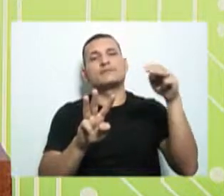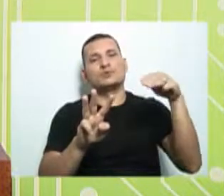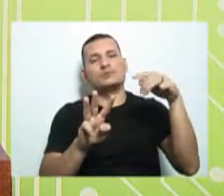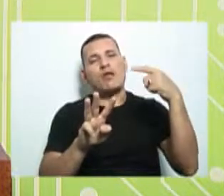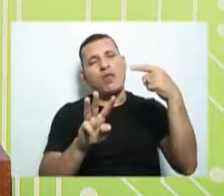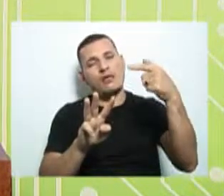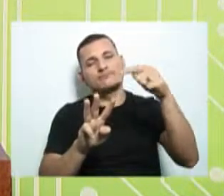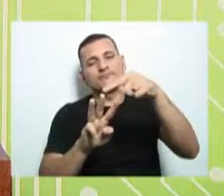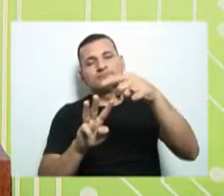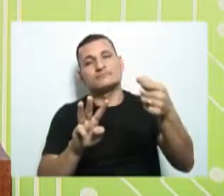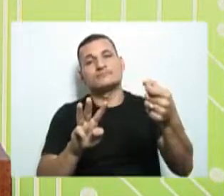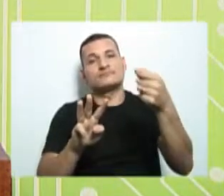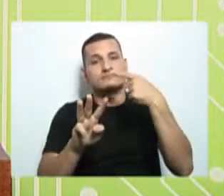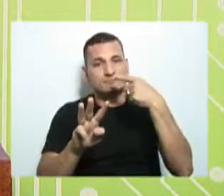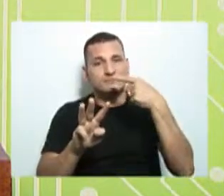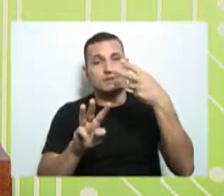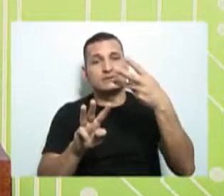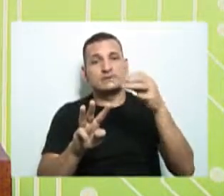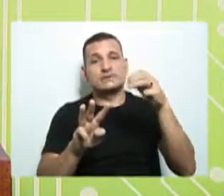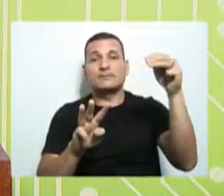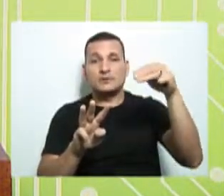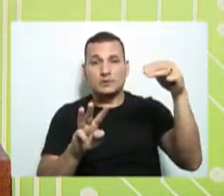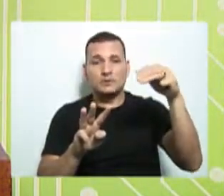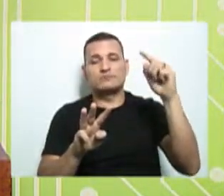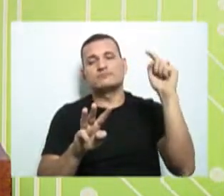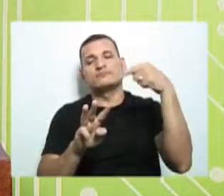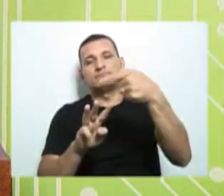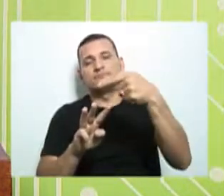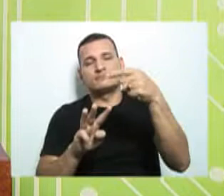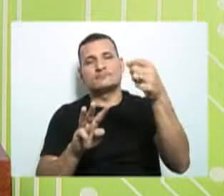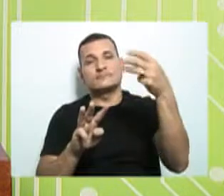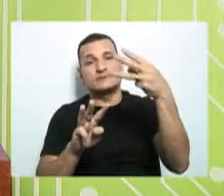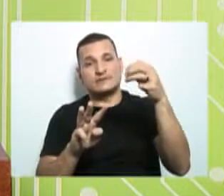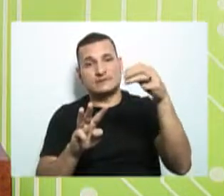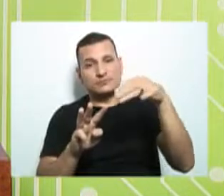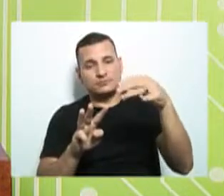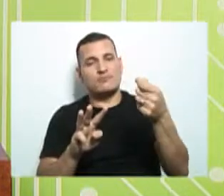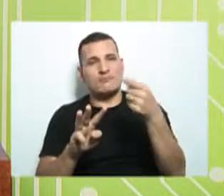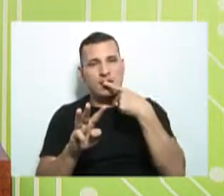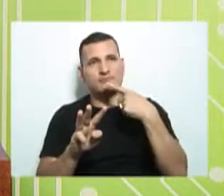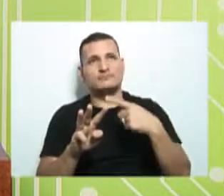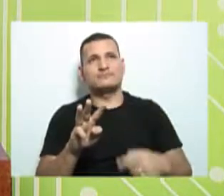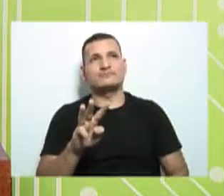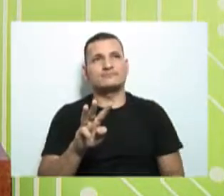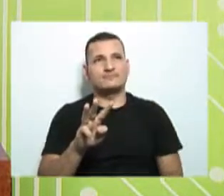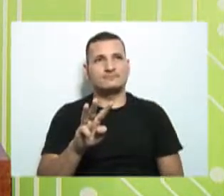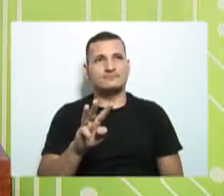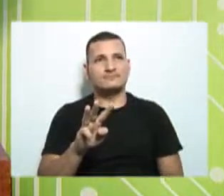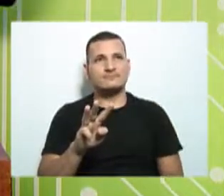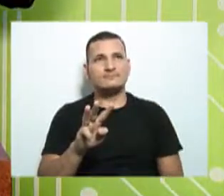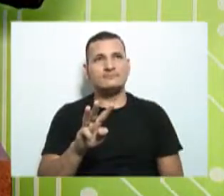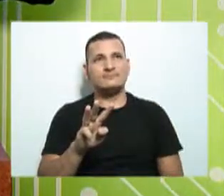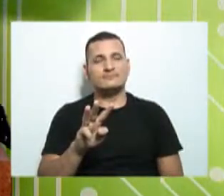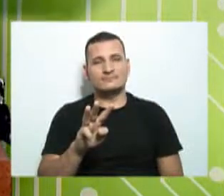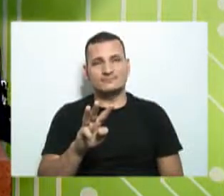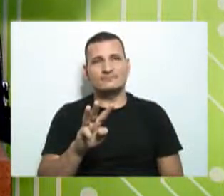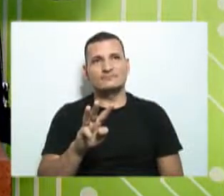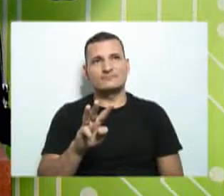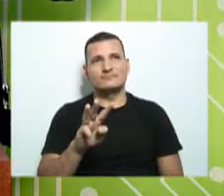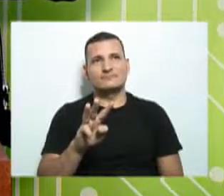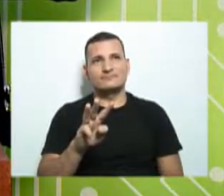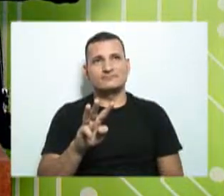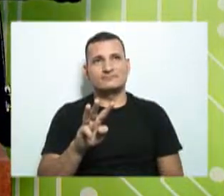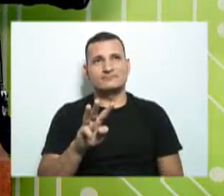aqui do ladinho. Eu vou tomar o primeiro. Gluc! Passou meia hora. Eu tomo o segundo. Truc! Passou mais meia hora. Eu